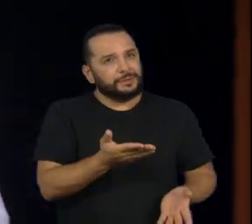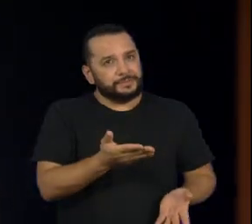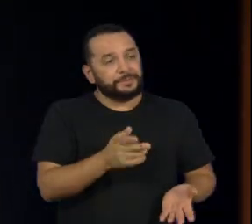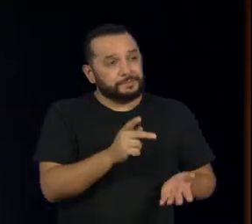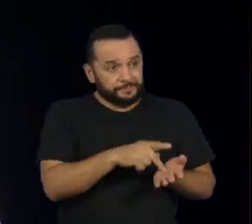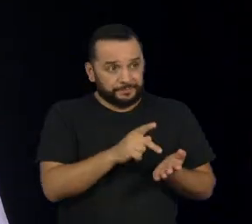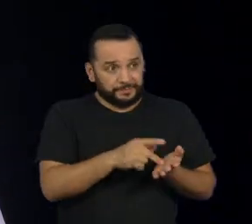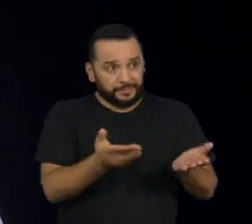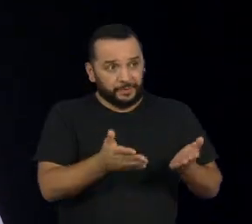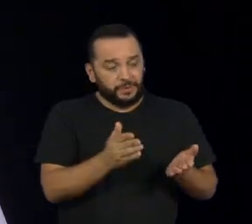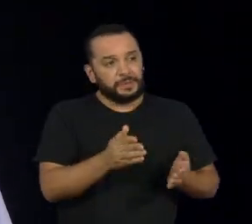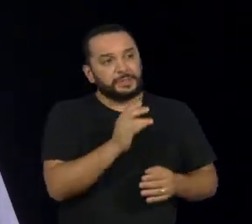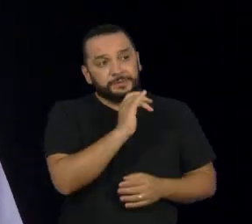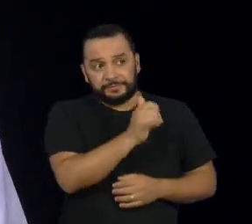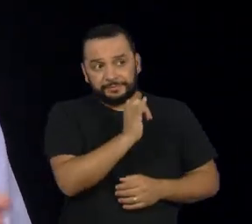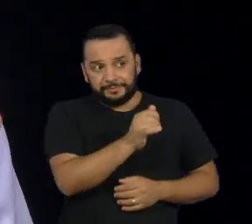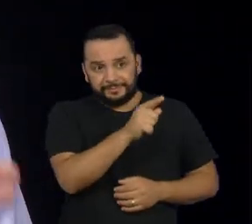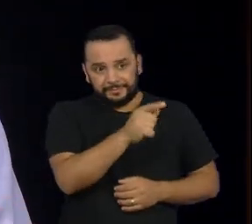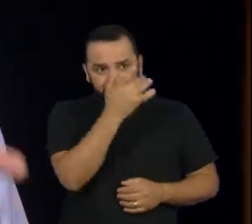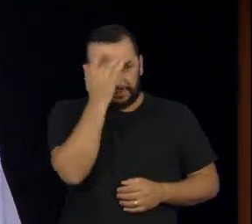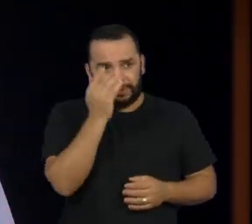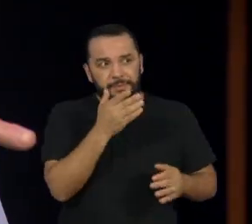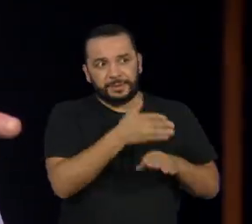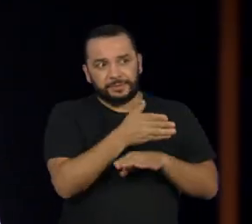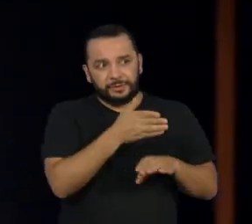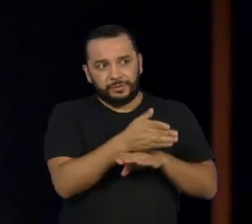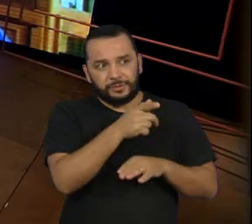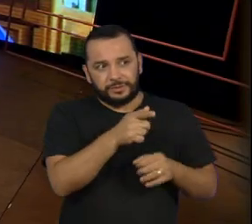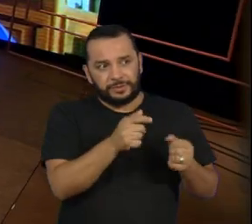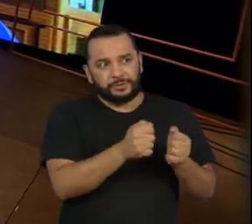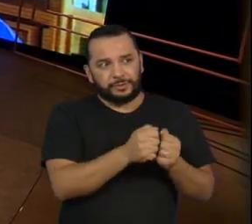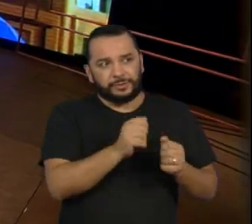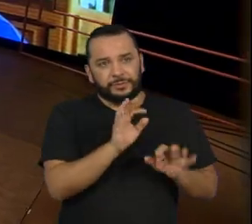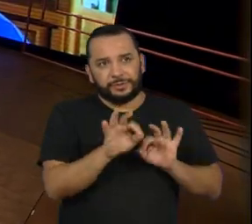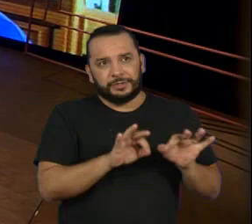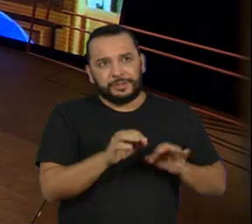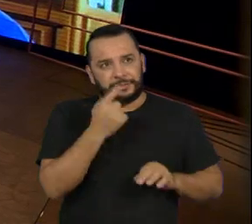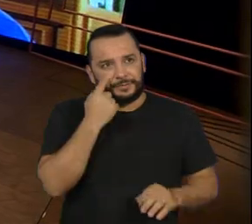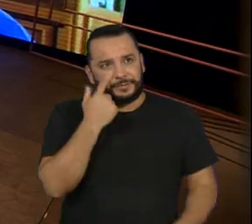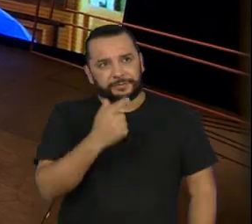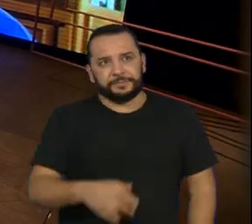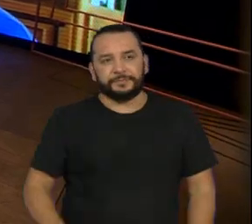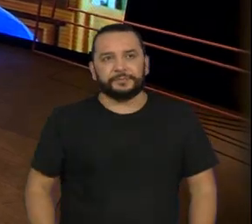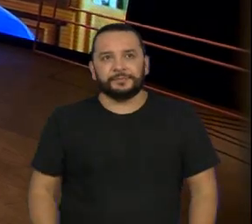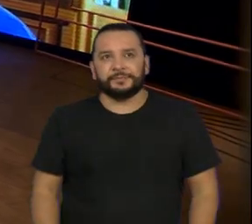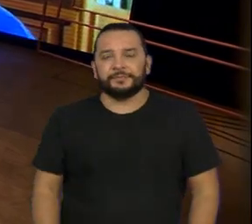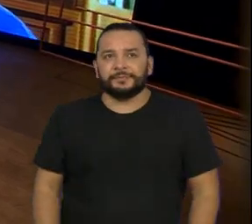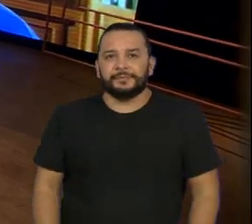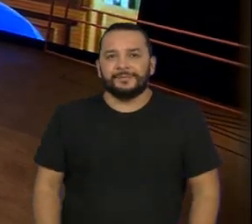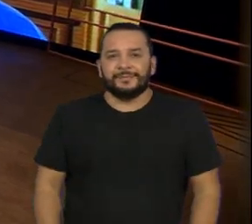fazendo, Elifas. Nosso depoimento é de alguém que participou com você nesse projeto. Olha só.